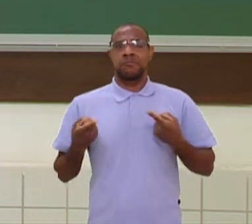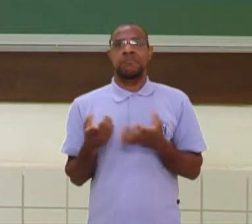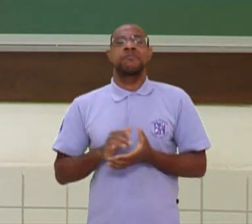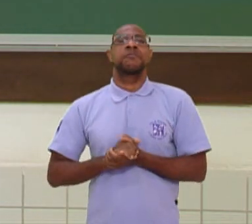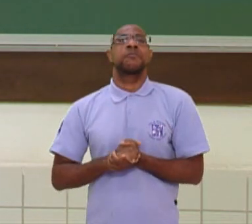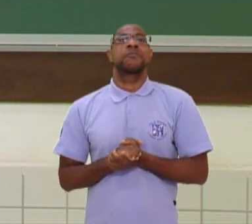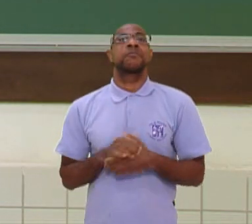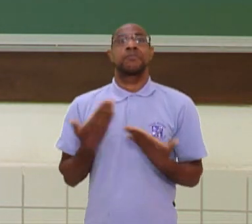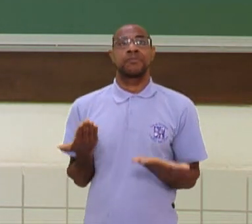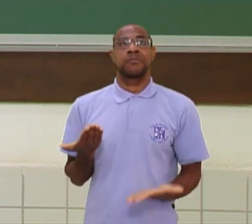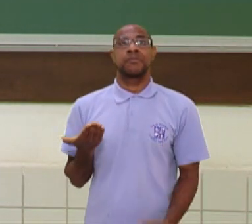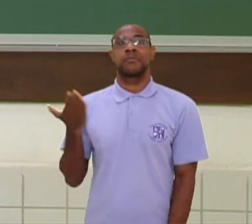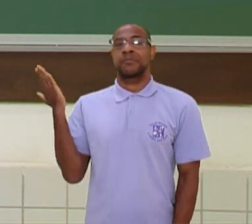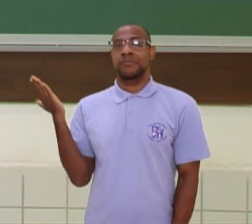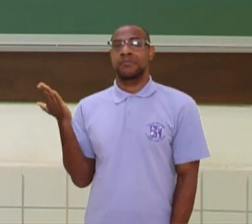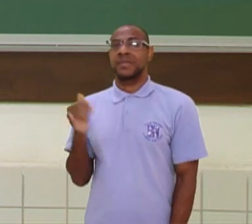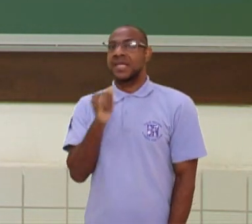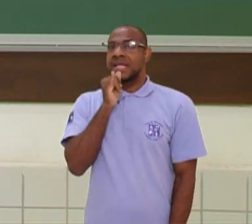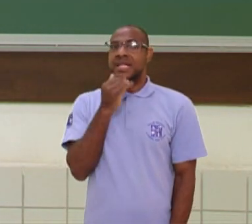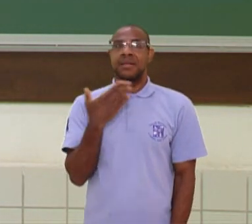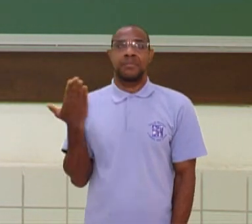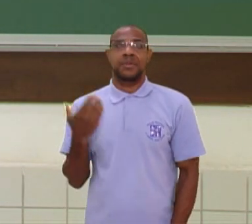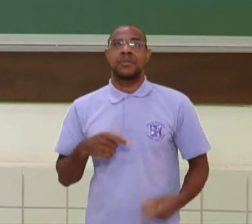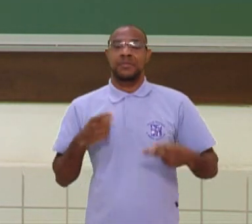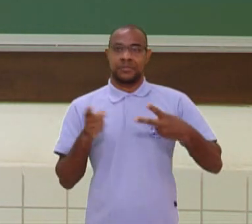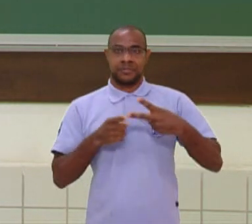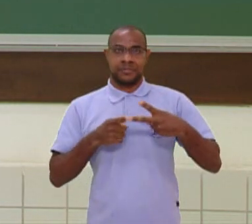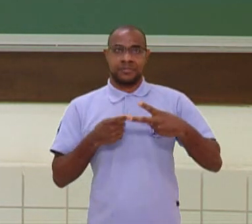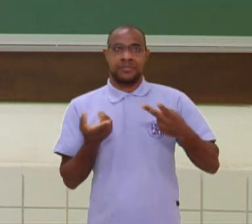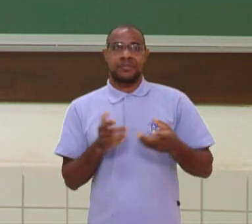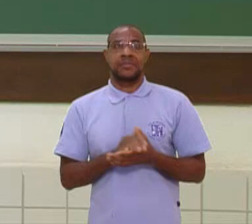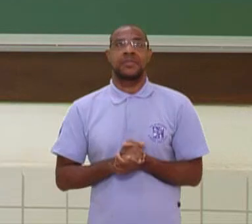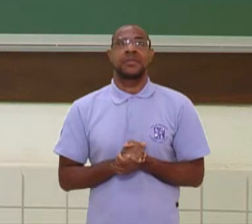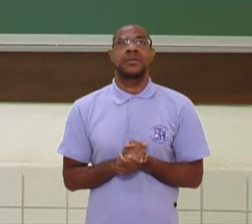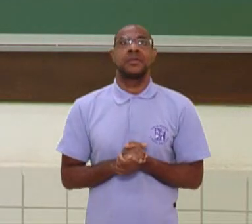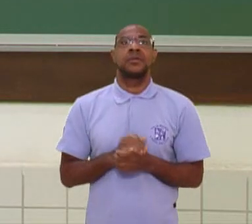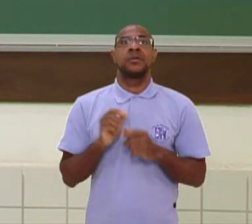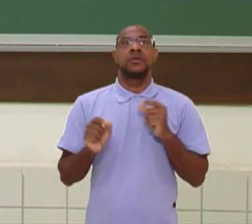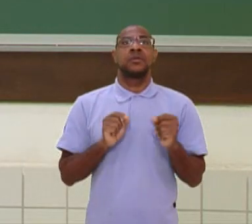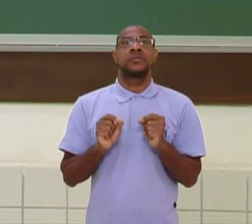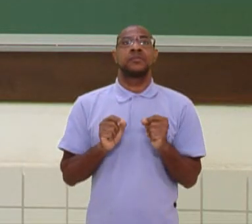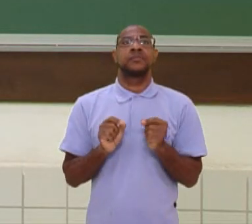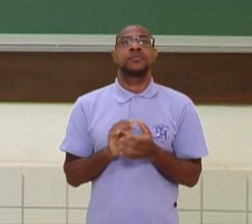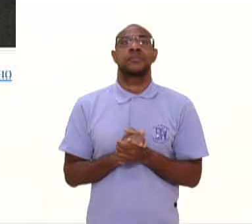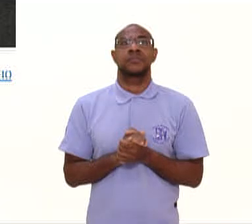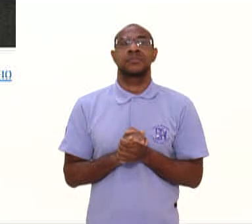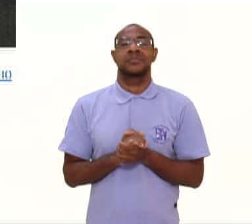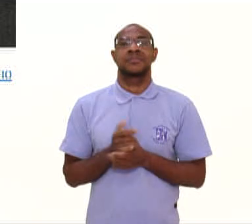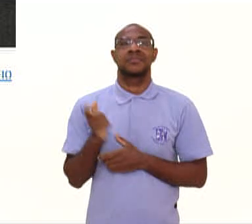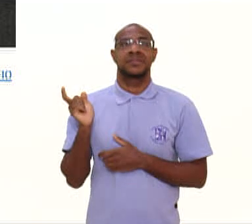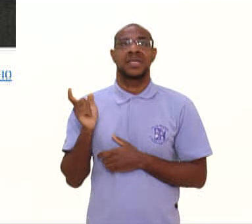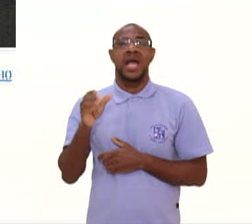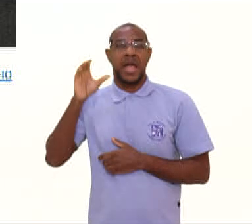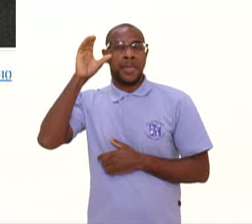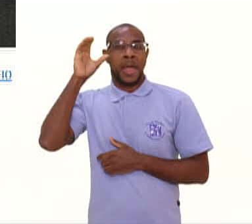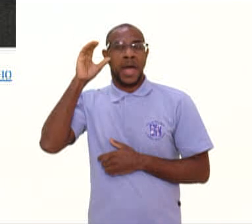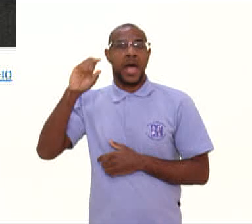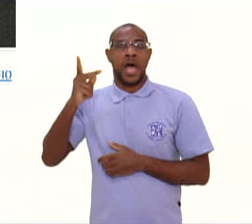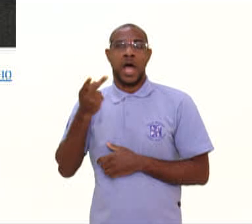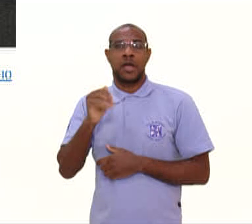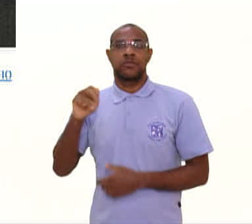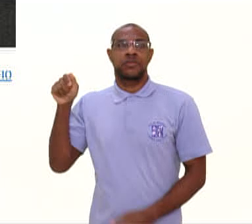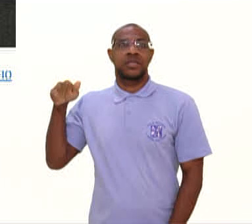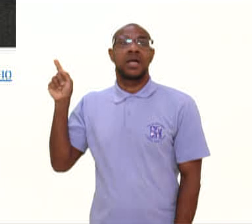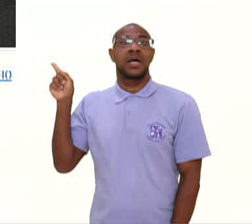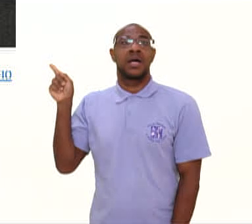ok? Bom, outro exemplo, agora a gente vai estar mudando inclusive de continente, avançando ali para a Ásia. Então temos na China, os sons